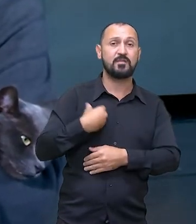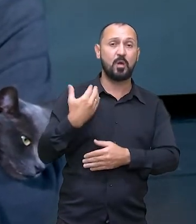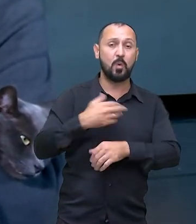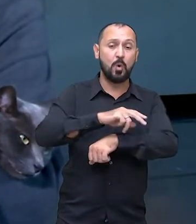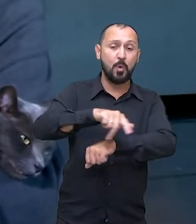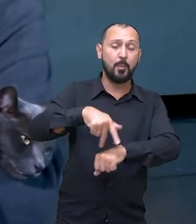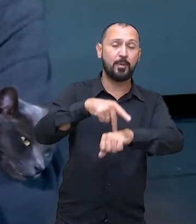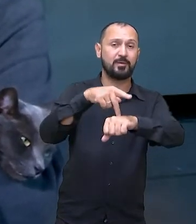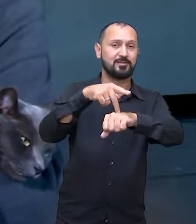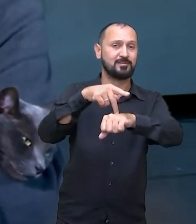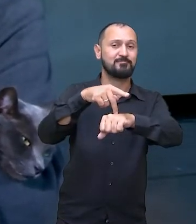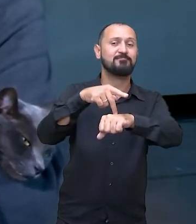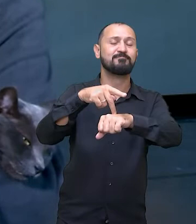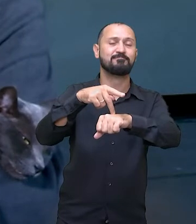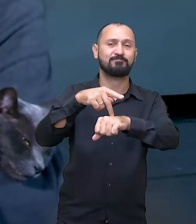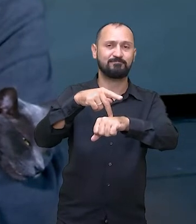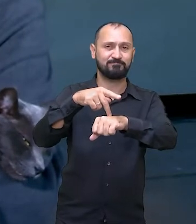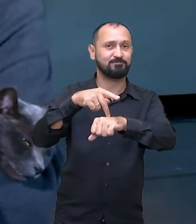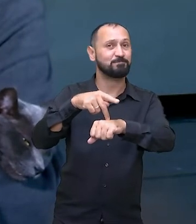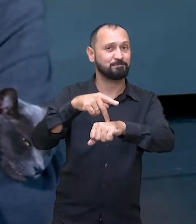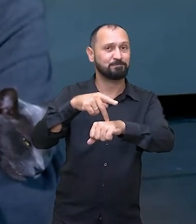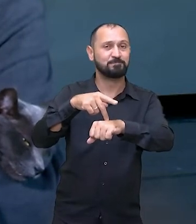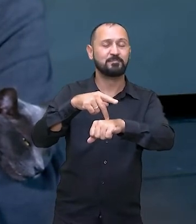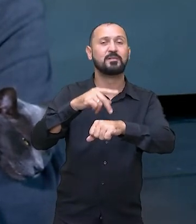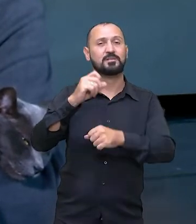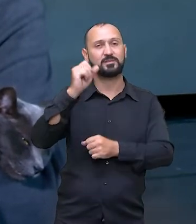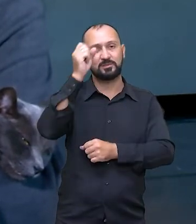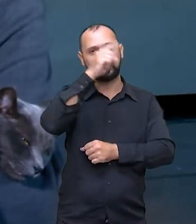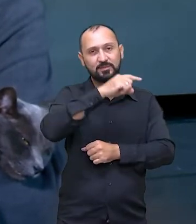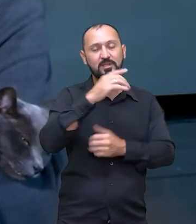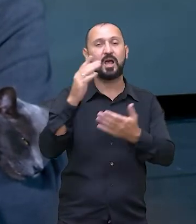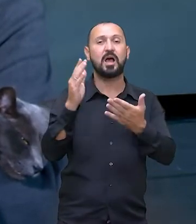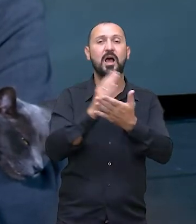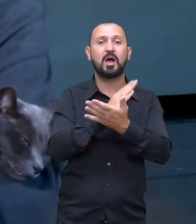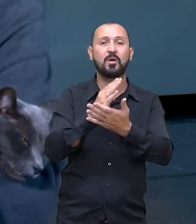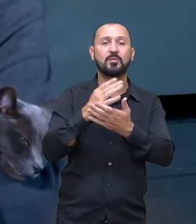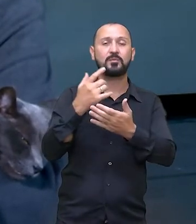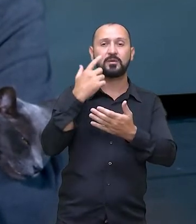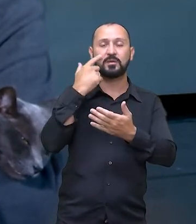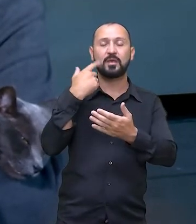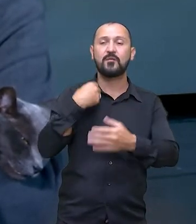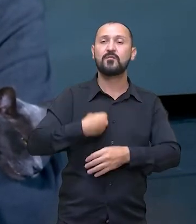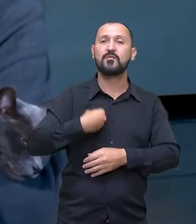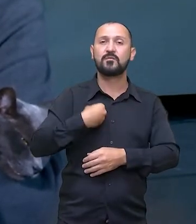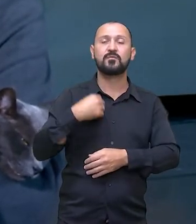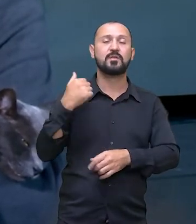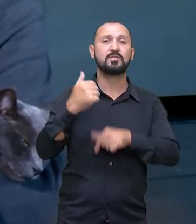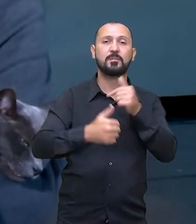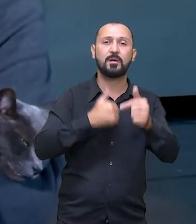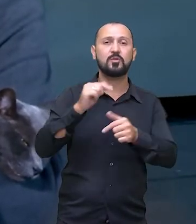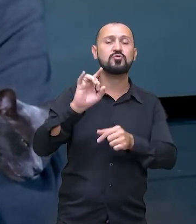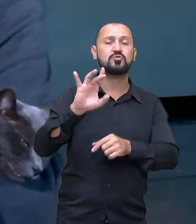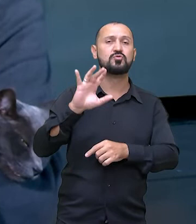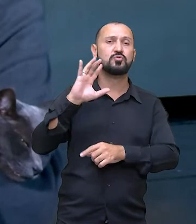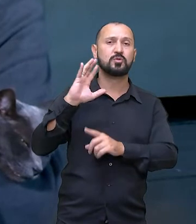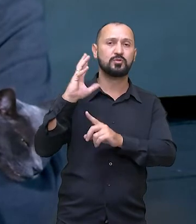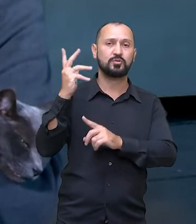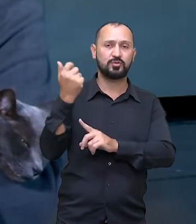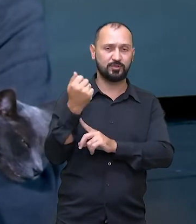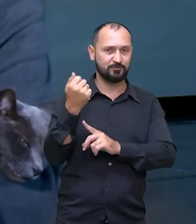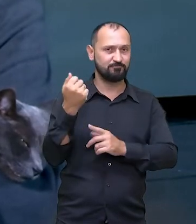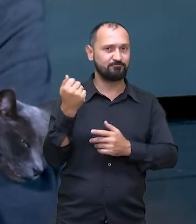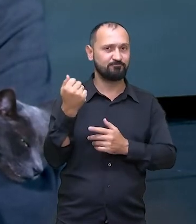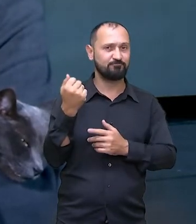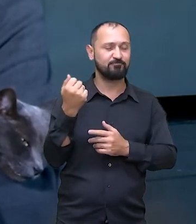gente vive no país, né, que é difícil alguém querer viver de arte, né? É